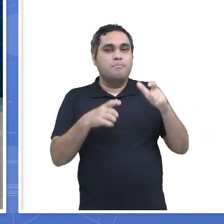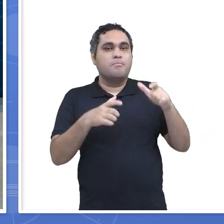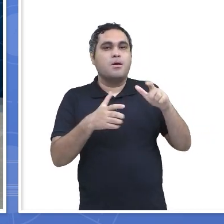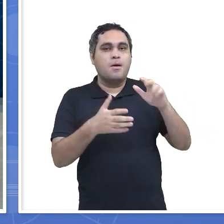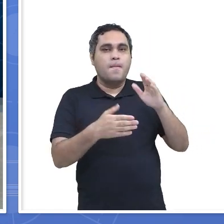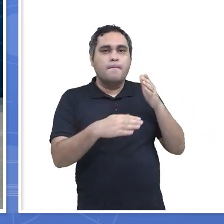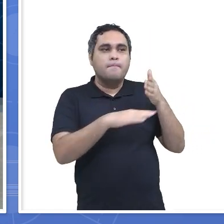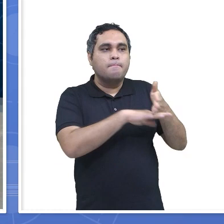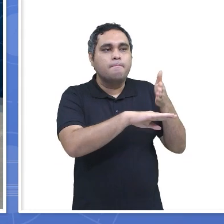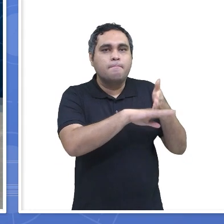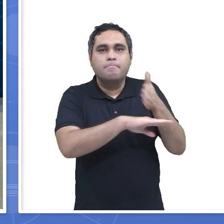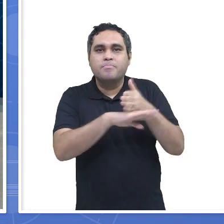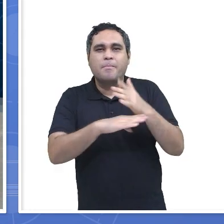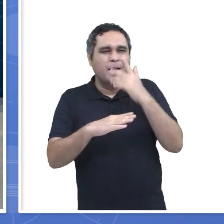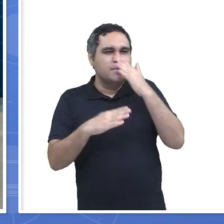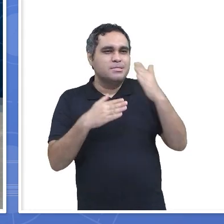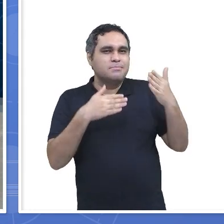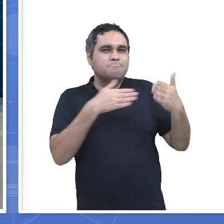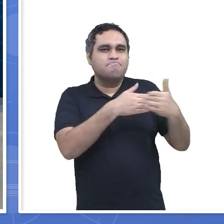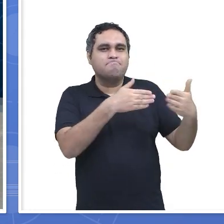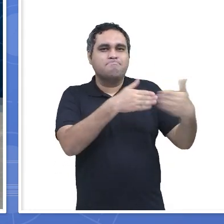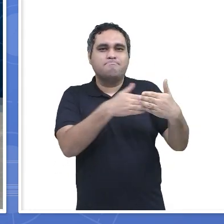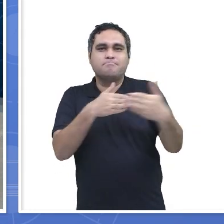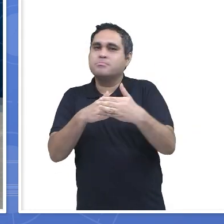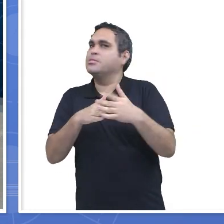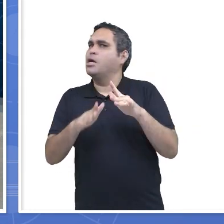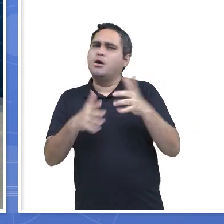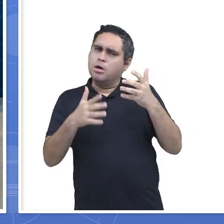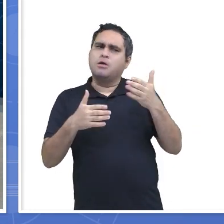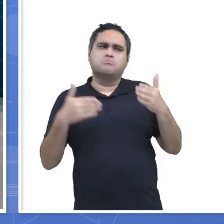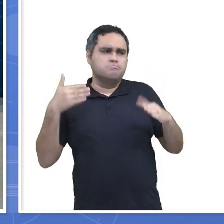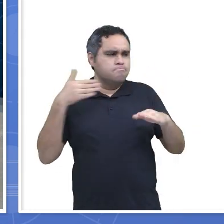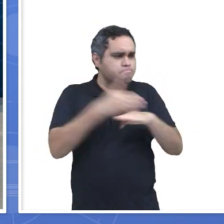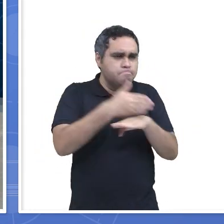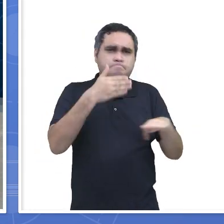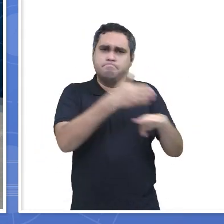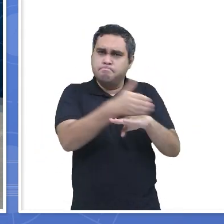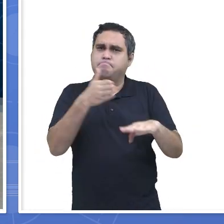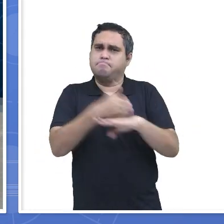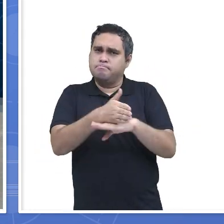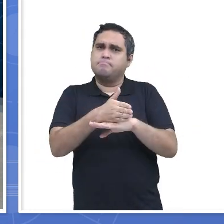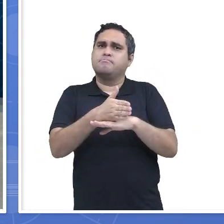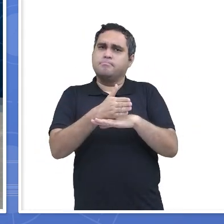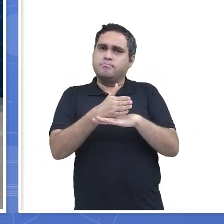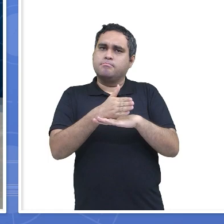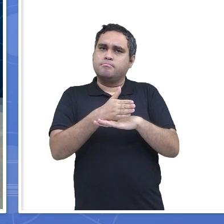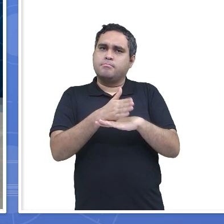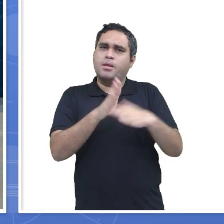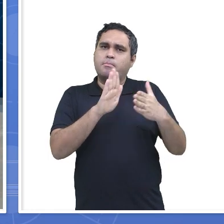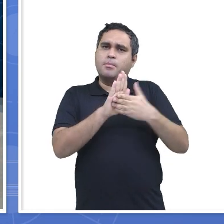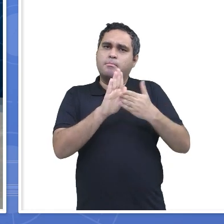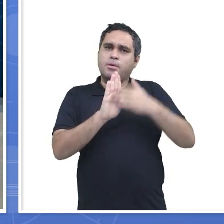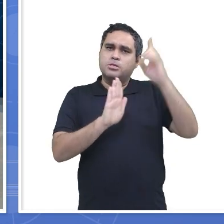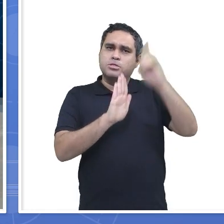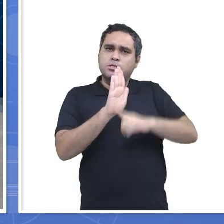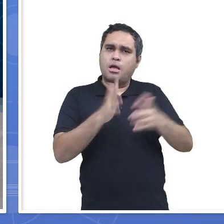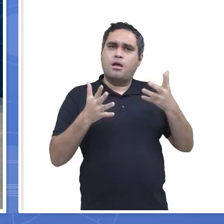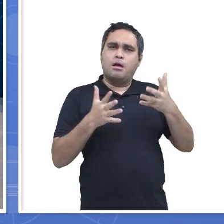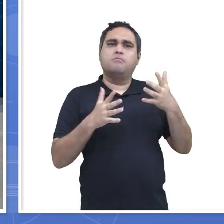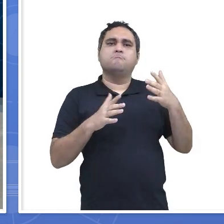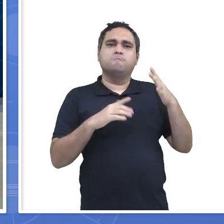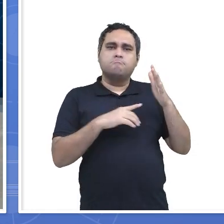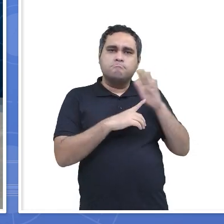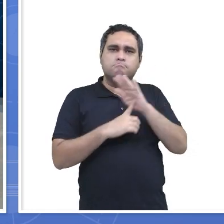participação. O que esses movimentos buscam? Eles buscam, então, os seus direitos. Então,